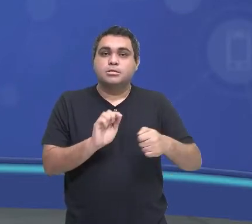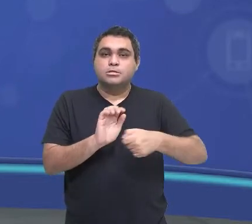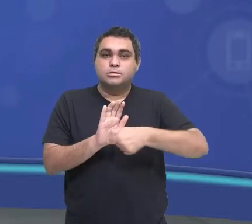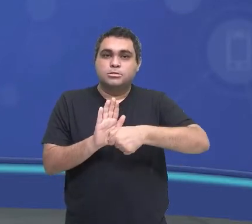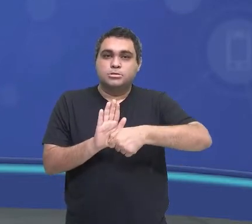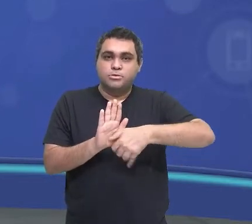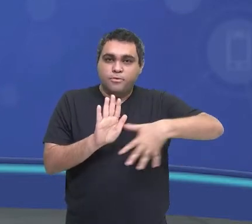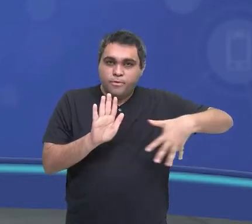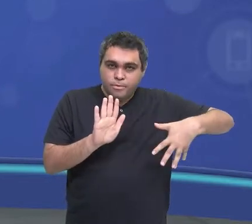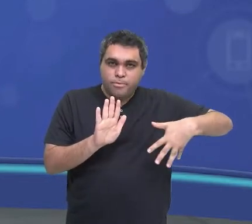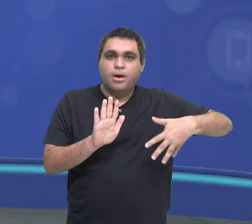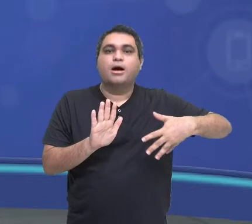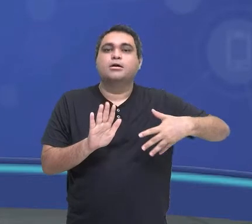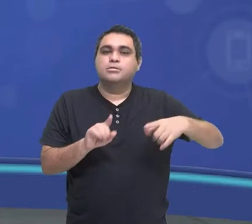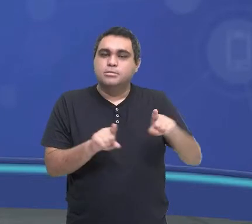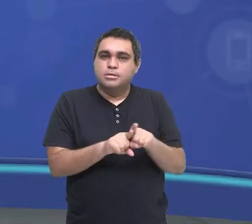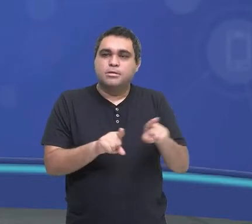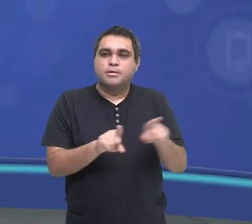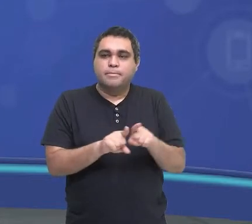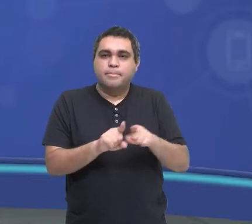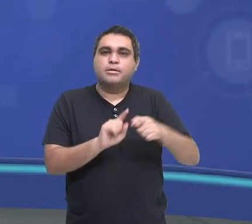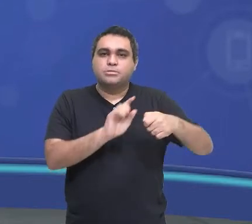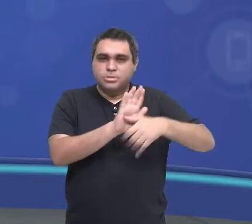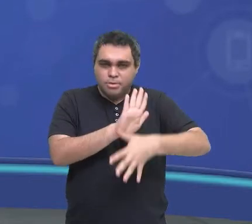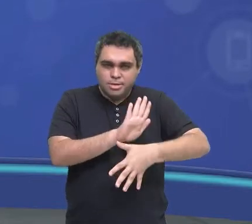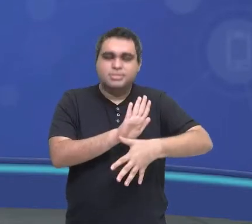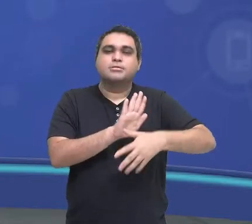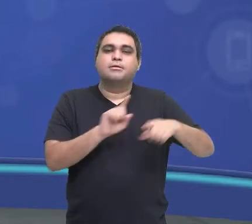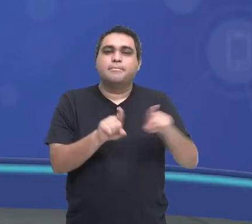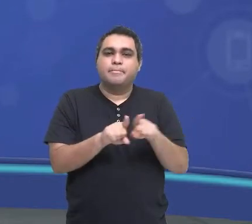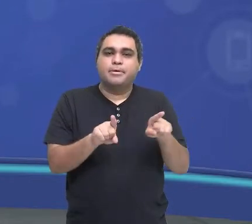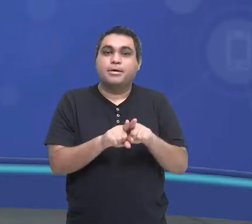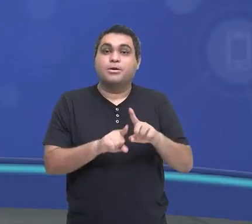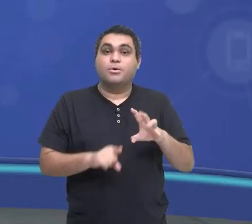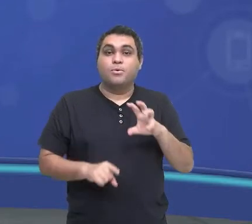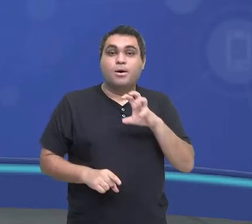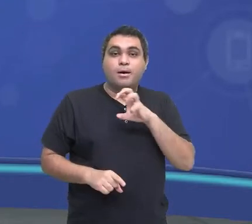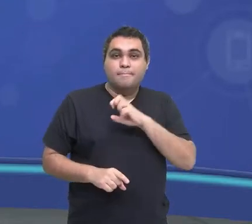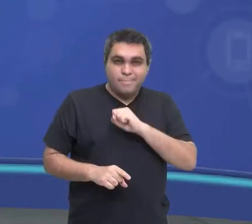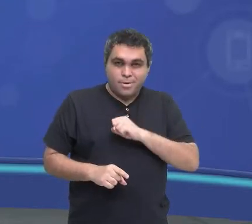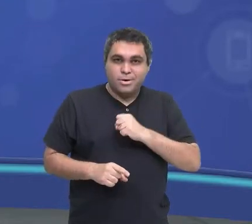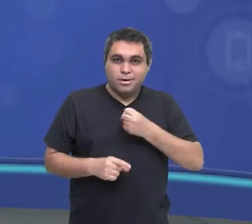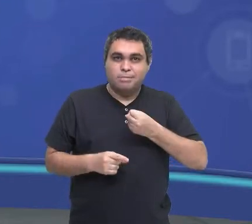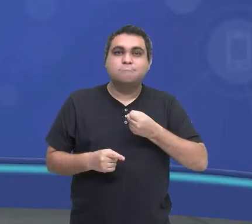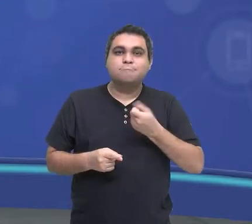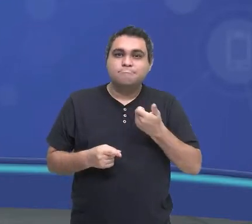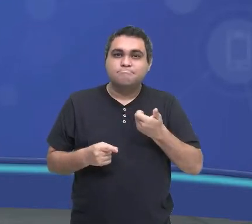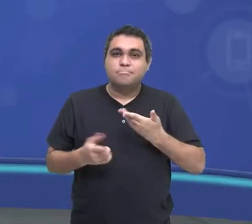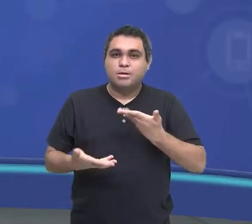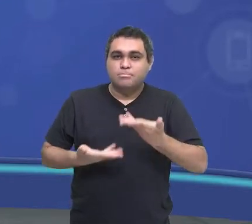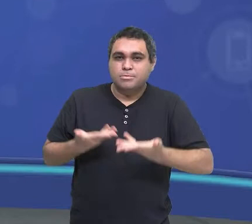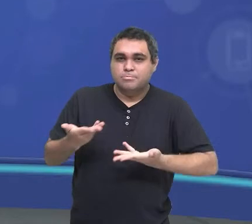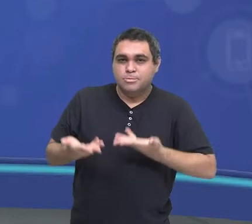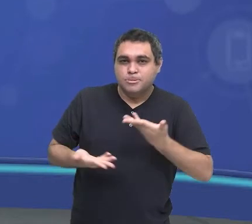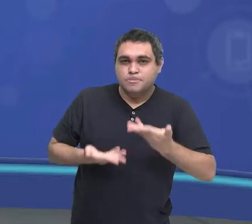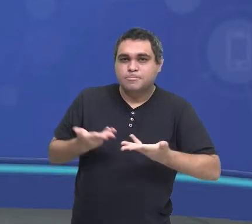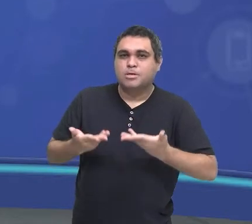o abandono do amor cortês, aquele amor ali dos cavaleiros, né?